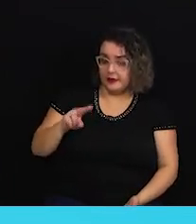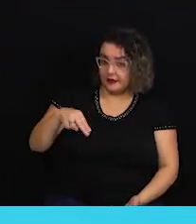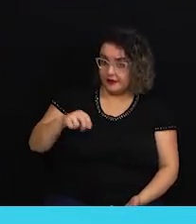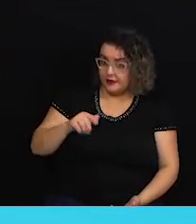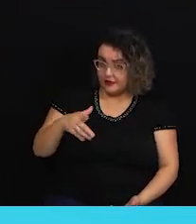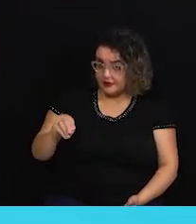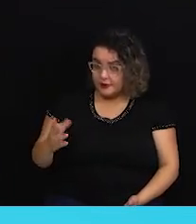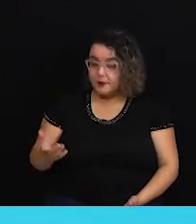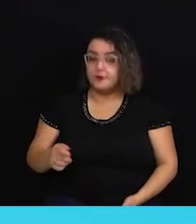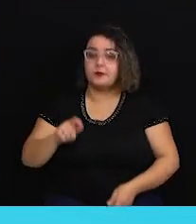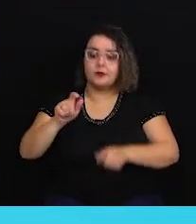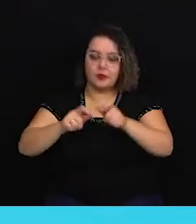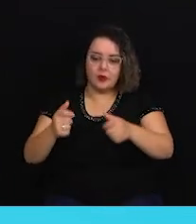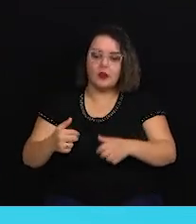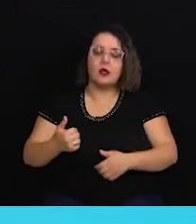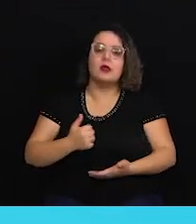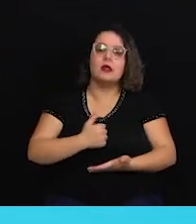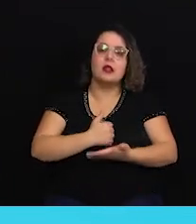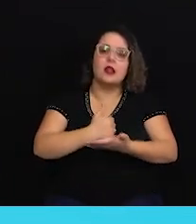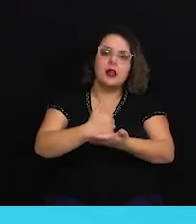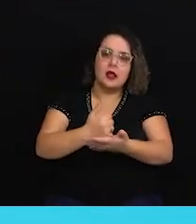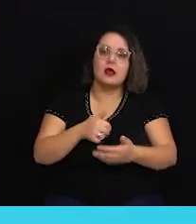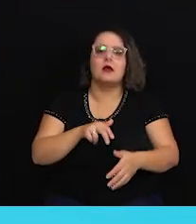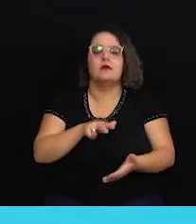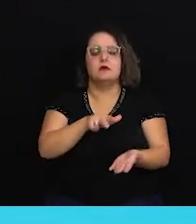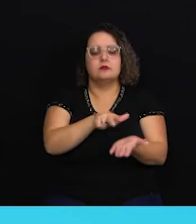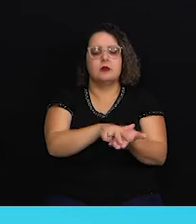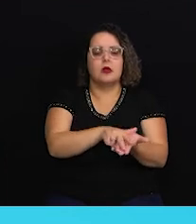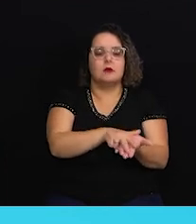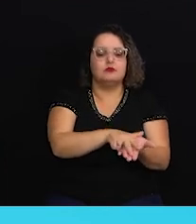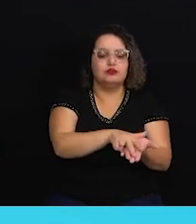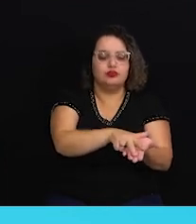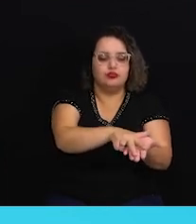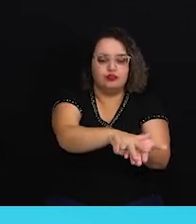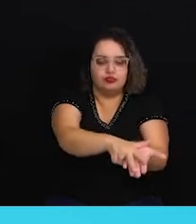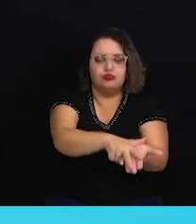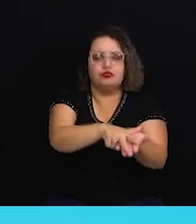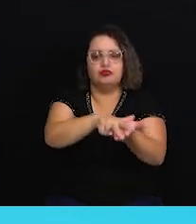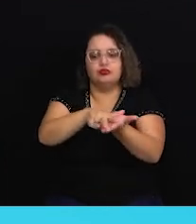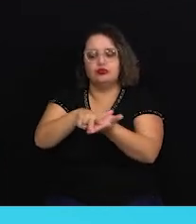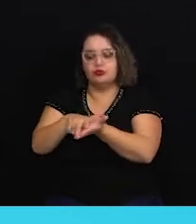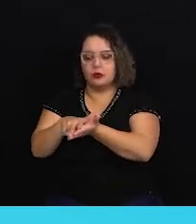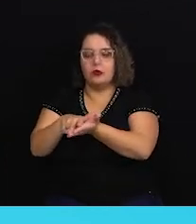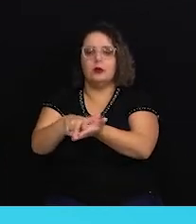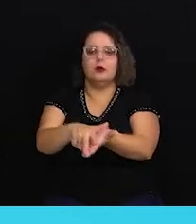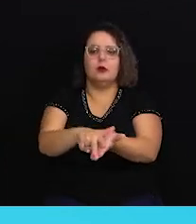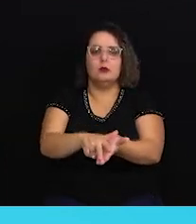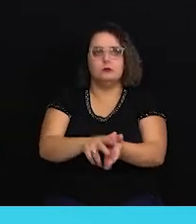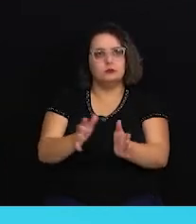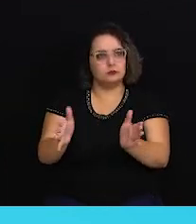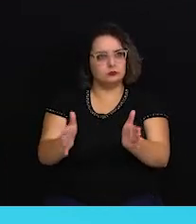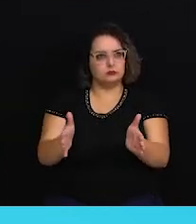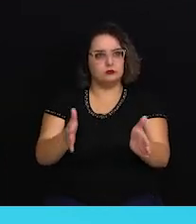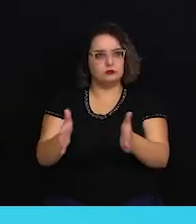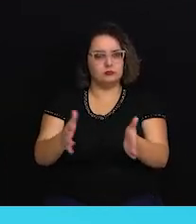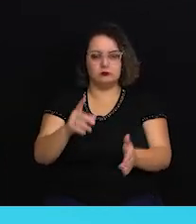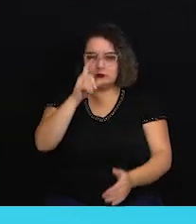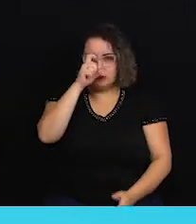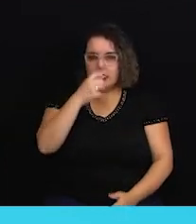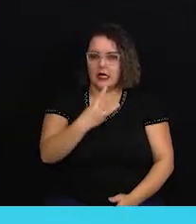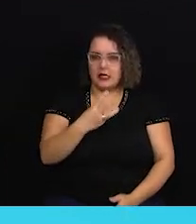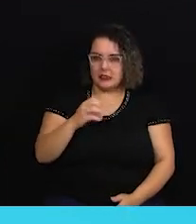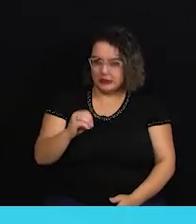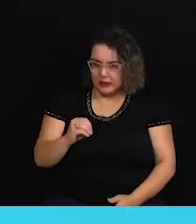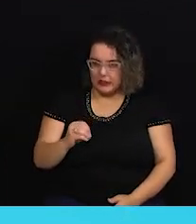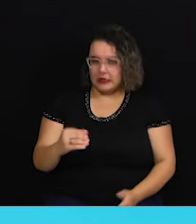a pessoa que faz o transporte do paciente. Então, realmente, uma cirurgia movimenta aí, pelo menos no hospital, pelo menos aí de 30